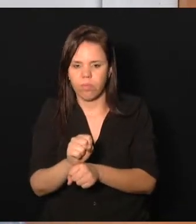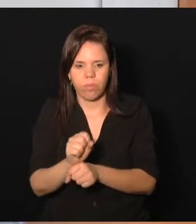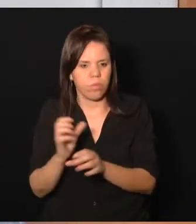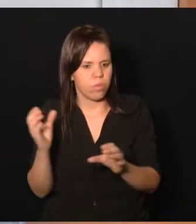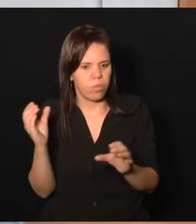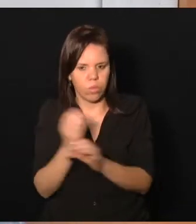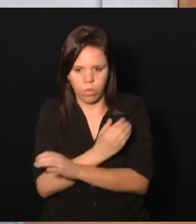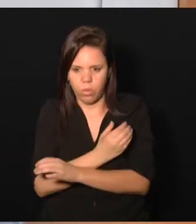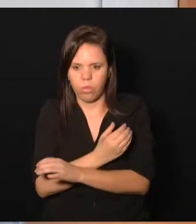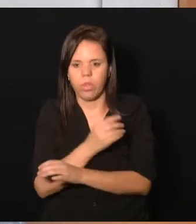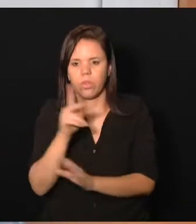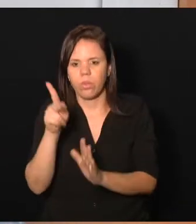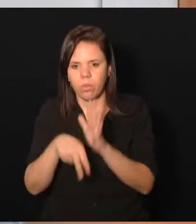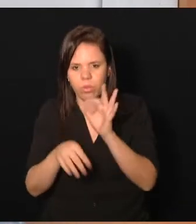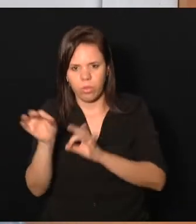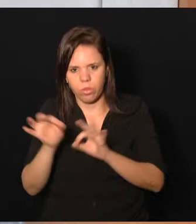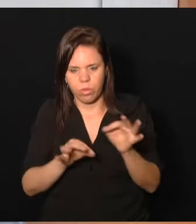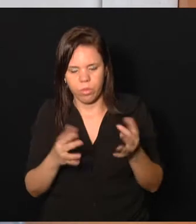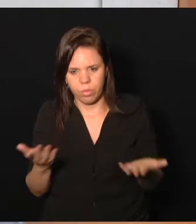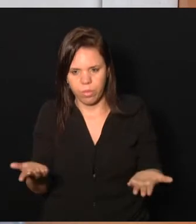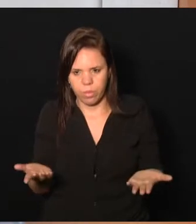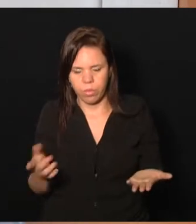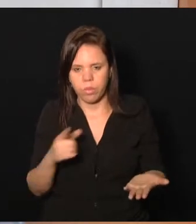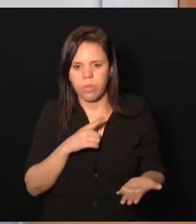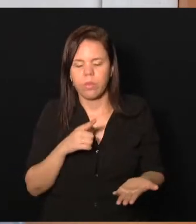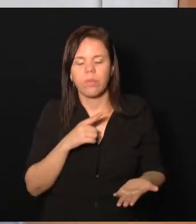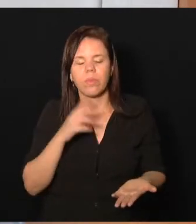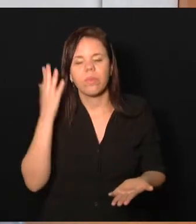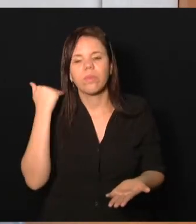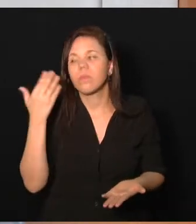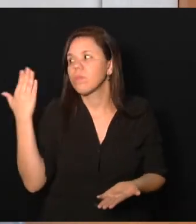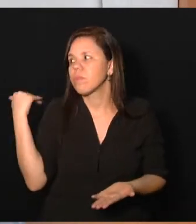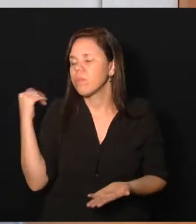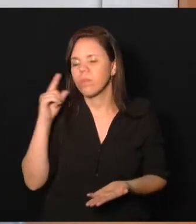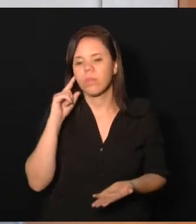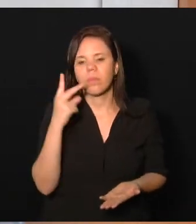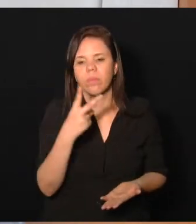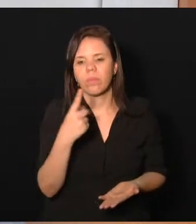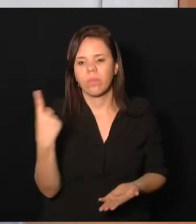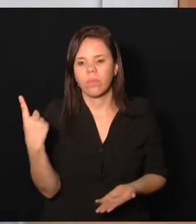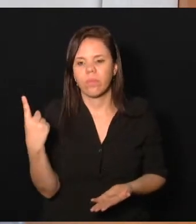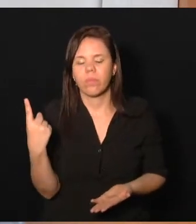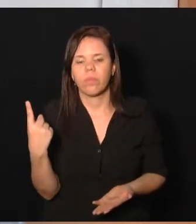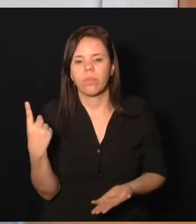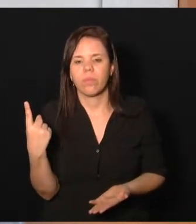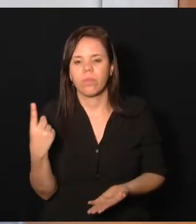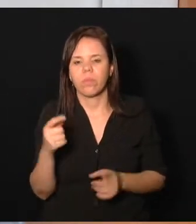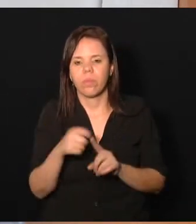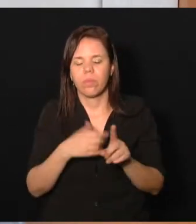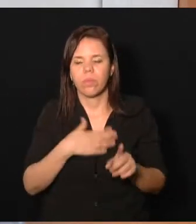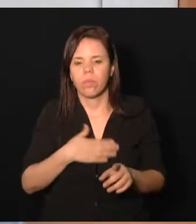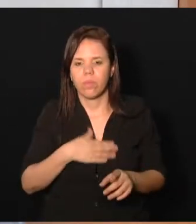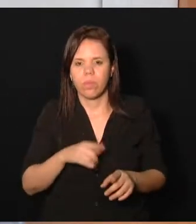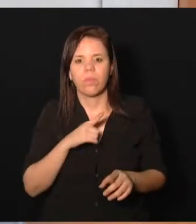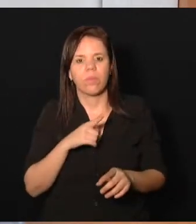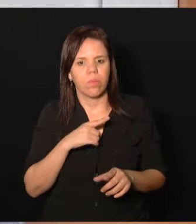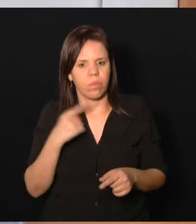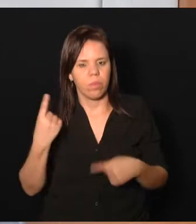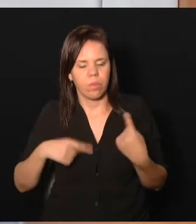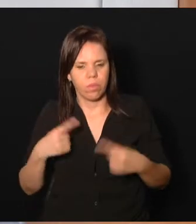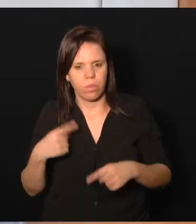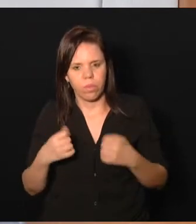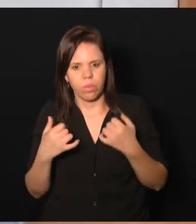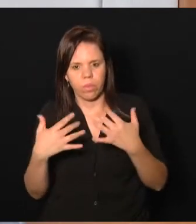projeto. Pelo que se tem notícia, no dia 21 de agosto, teremos a plenária